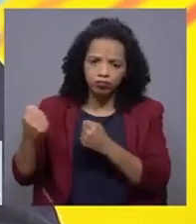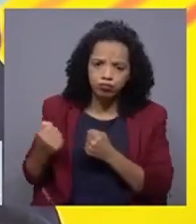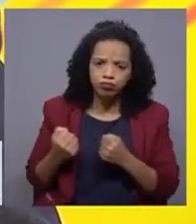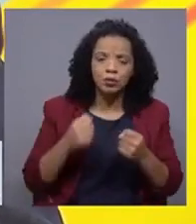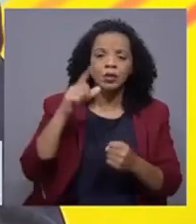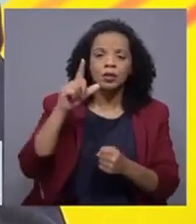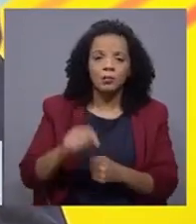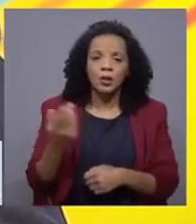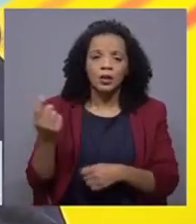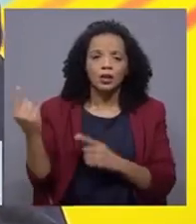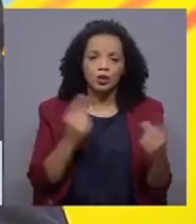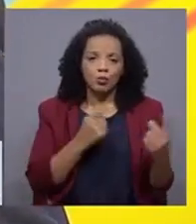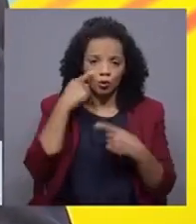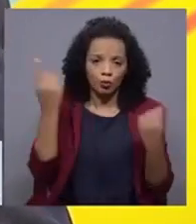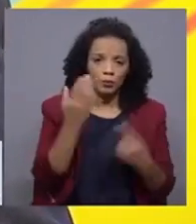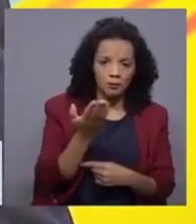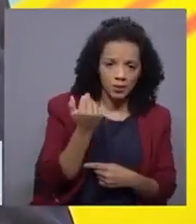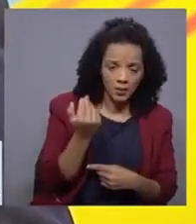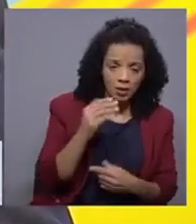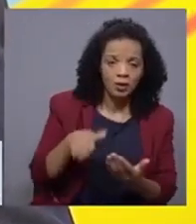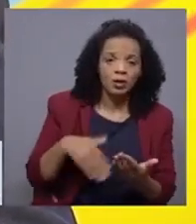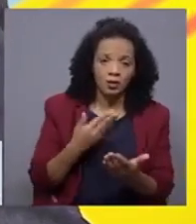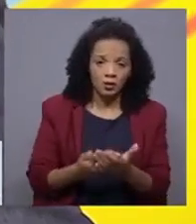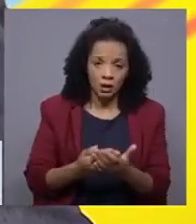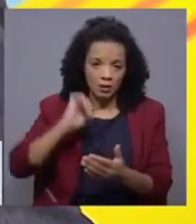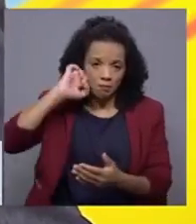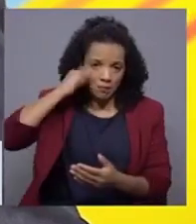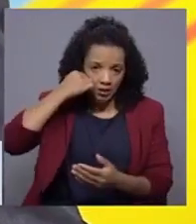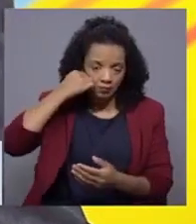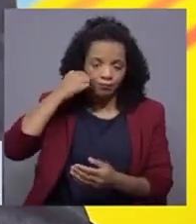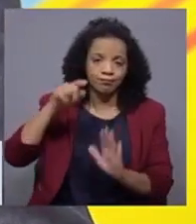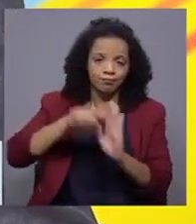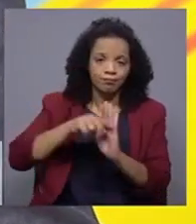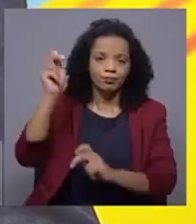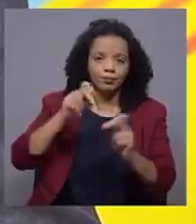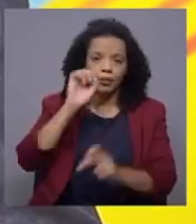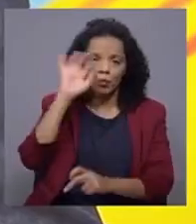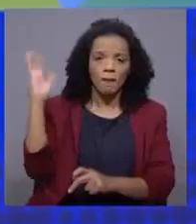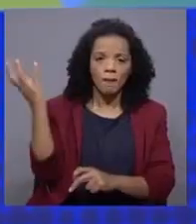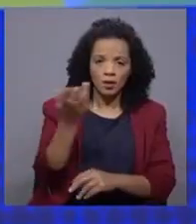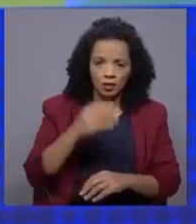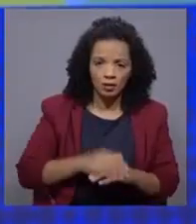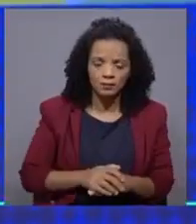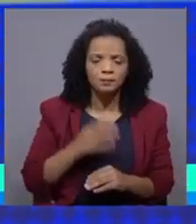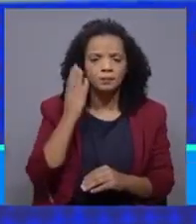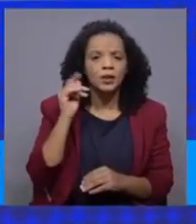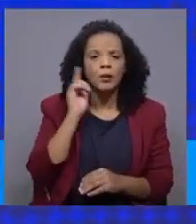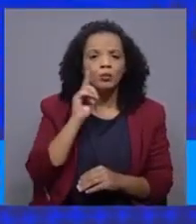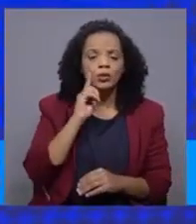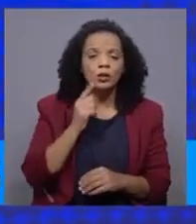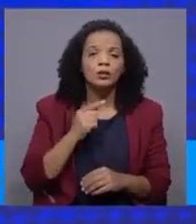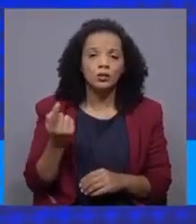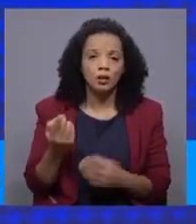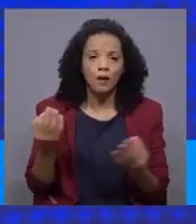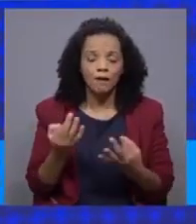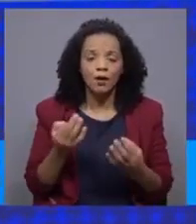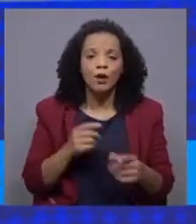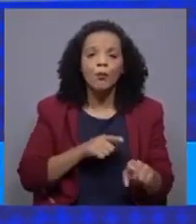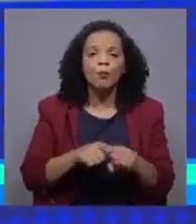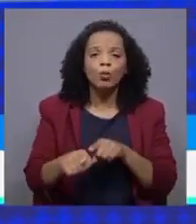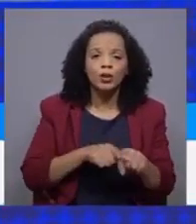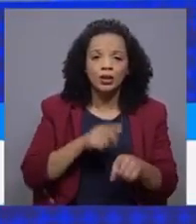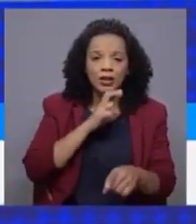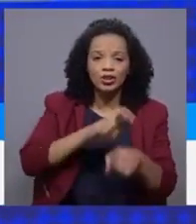de bons transportes públicos e, consequentemente, as consequências negativas no ambiente? Eu creio que é importante haver uma política de transição energética, mas,